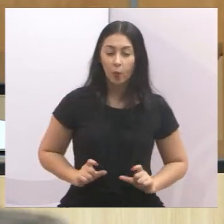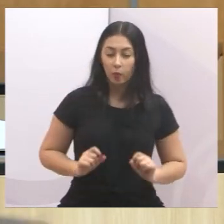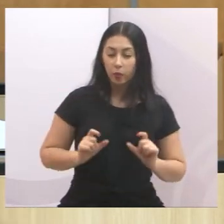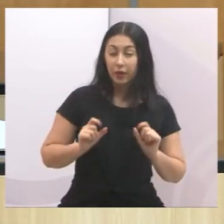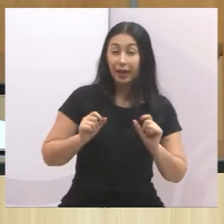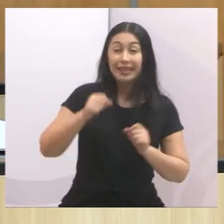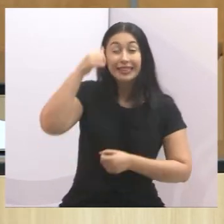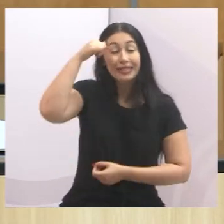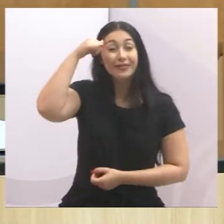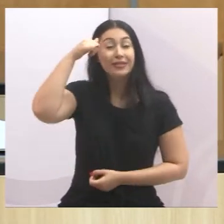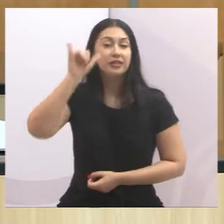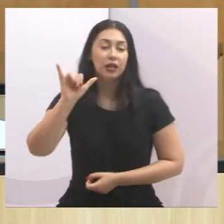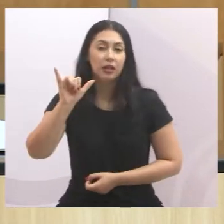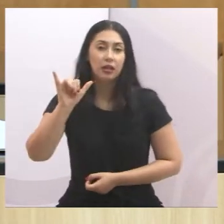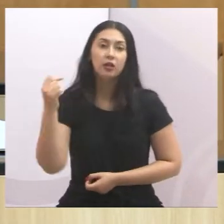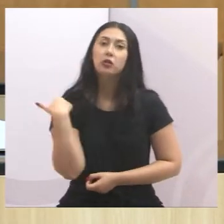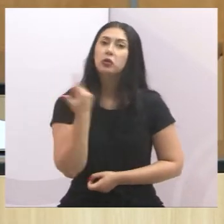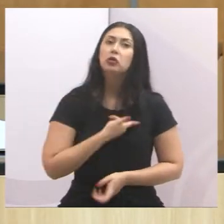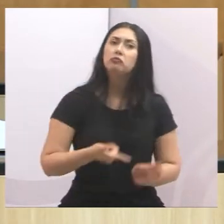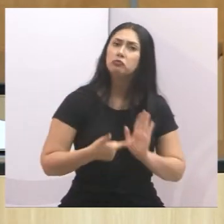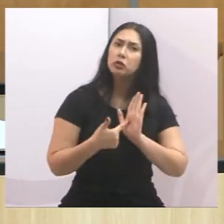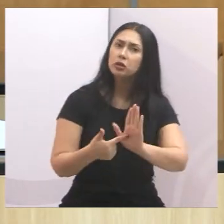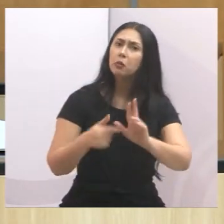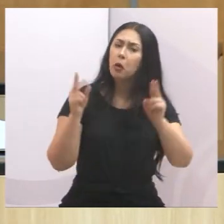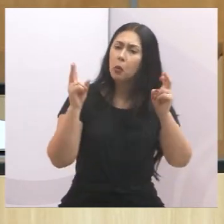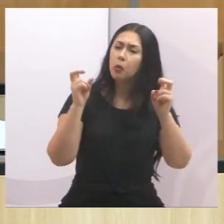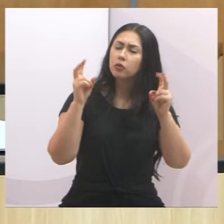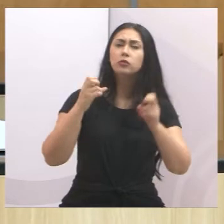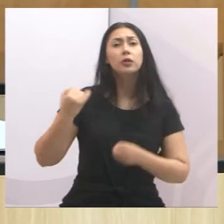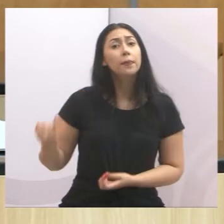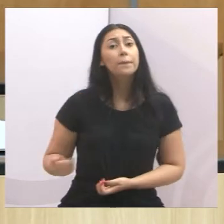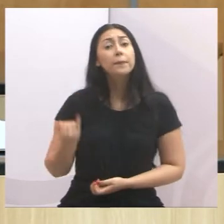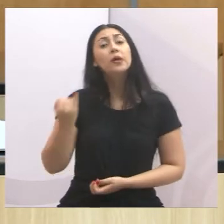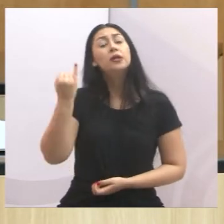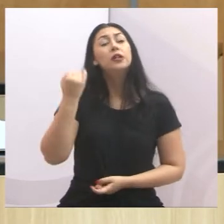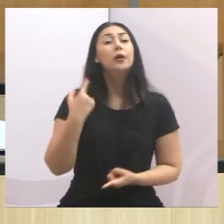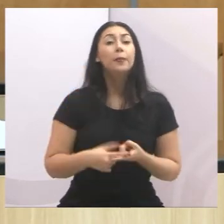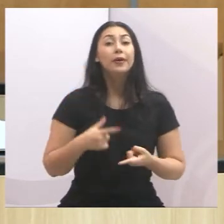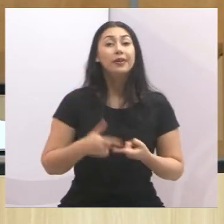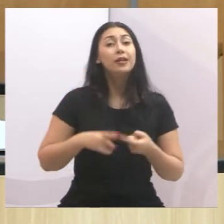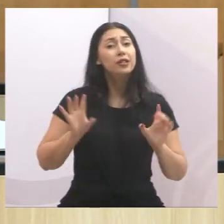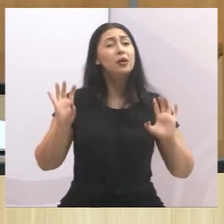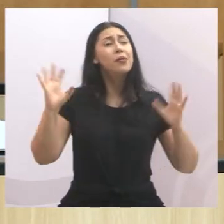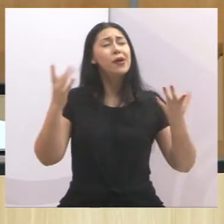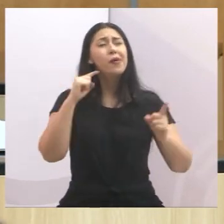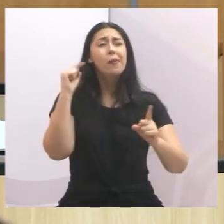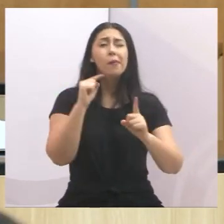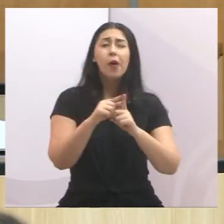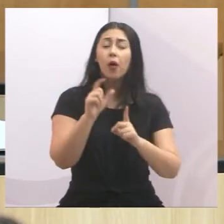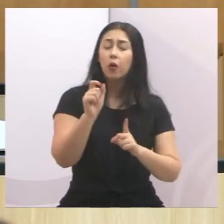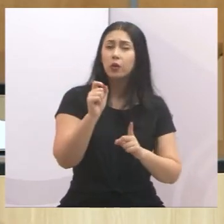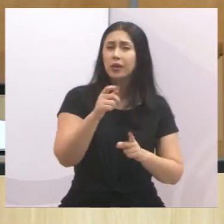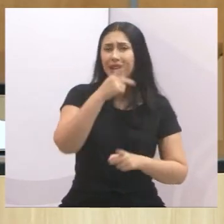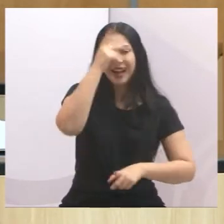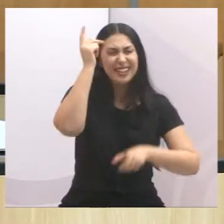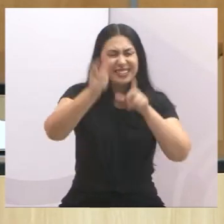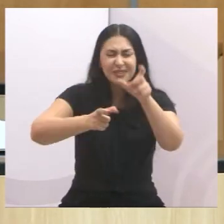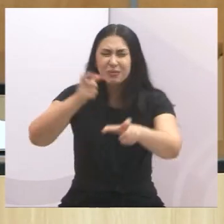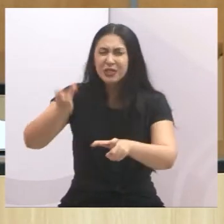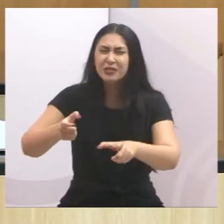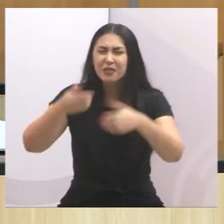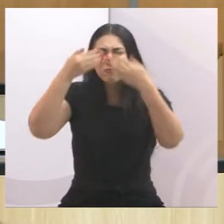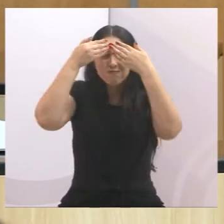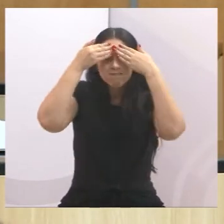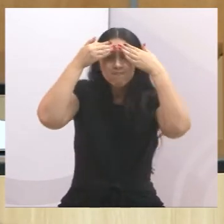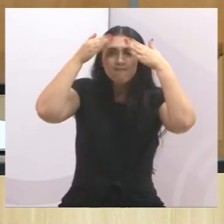novembro. Destacamos a importância do tema dessa data, cuja celebração tem como objetivo ampliar o conhecimento da